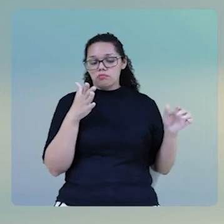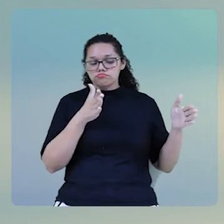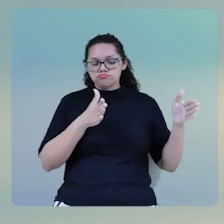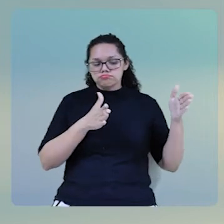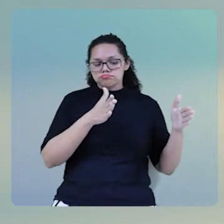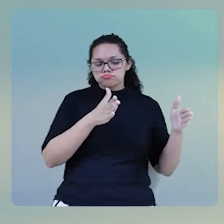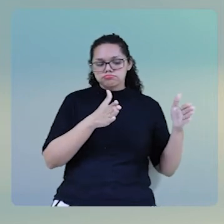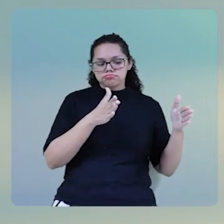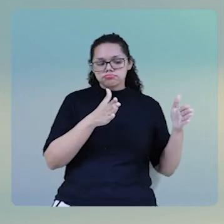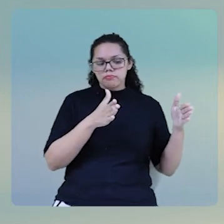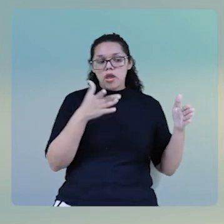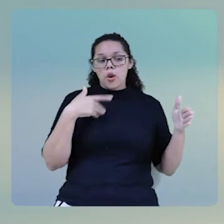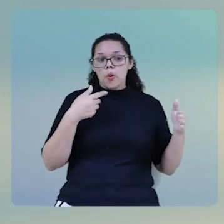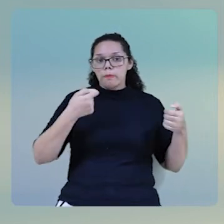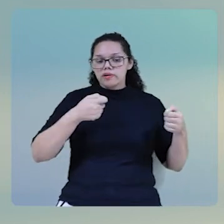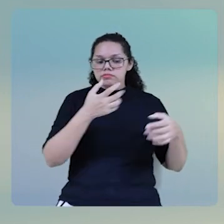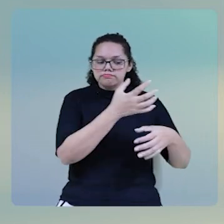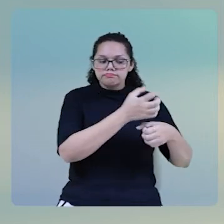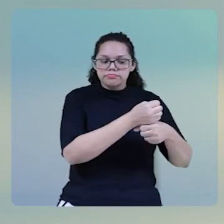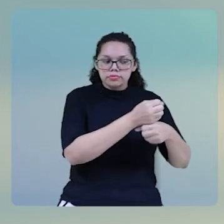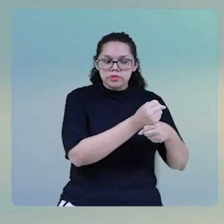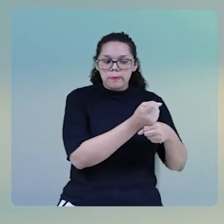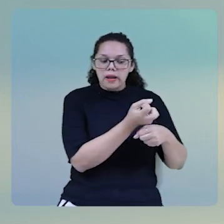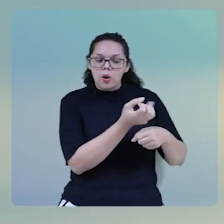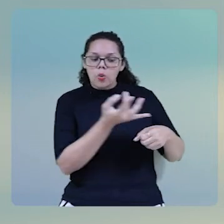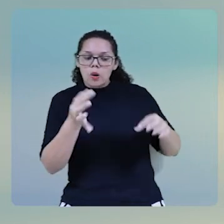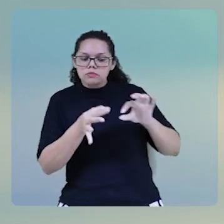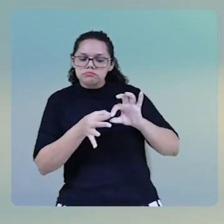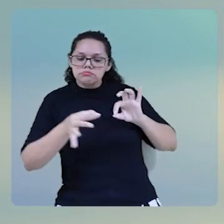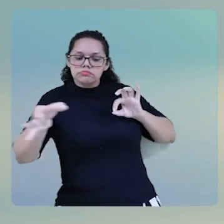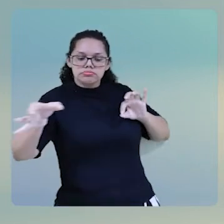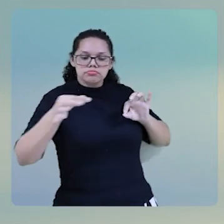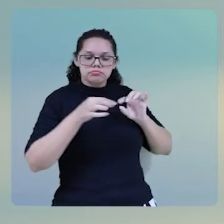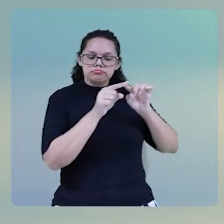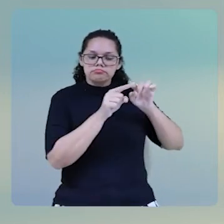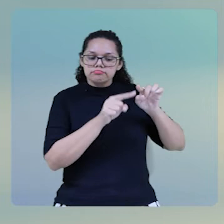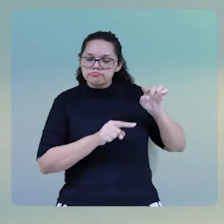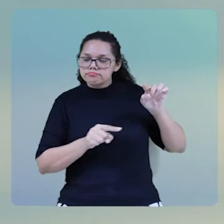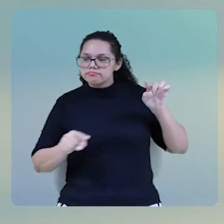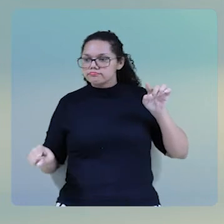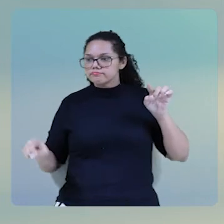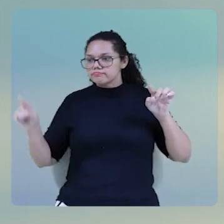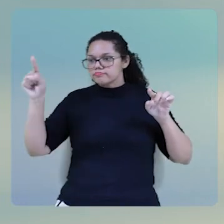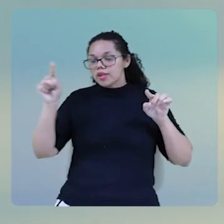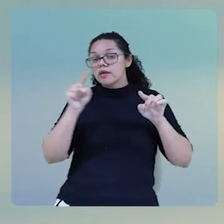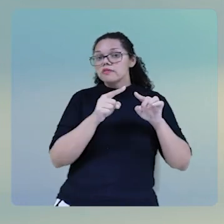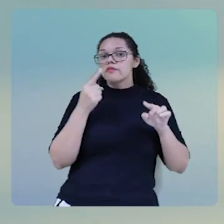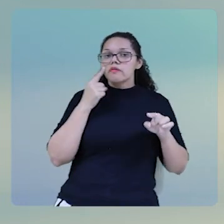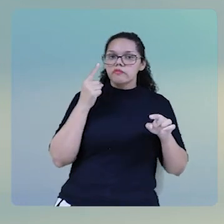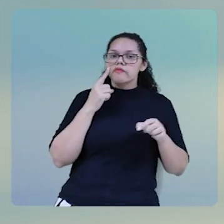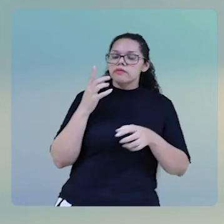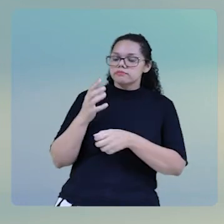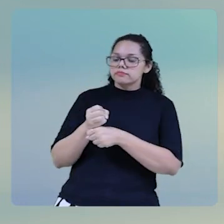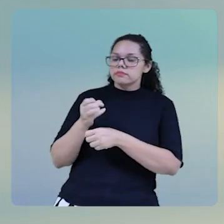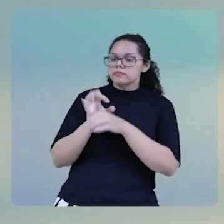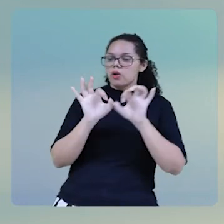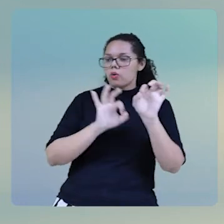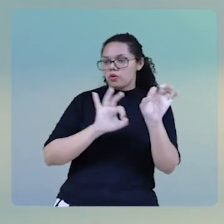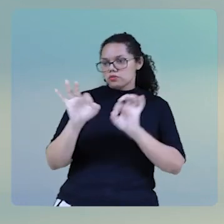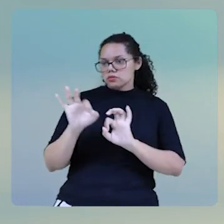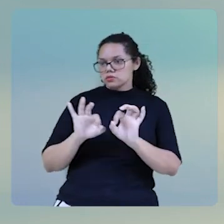Eu preciso encontrar essa distância. Então, para poder aproveitar todo o espaço da lousa, eu vou começar aqui para poder tentar ficar